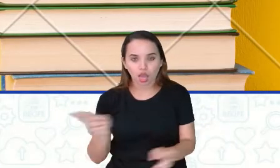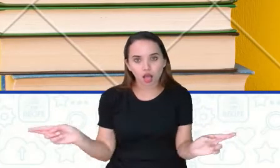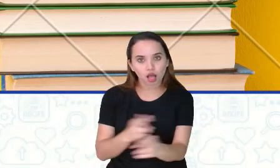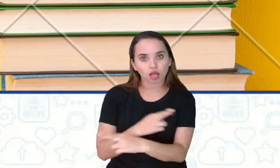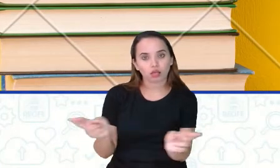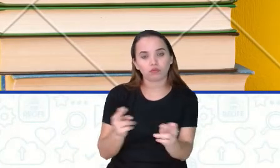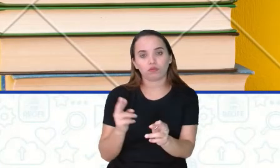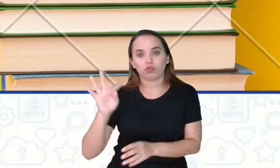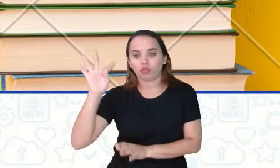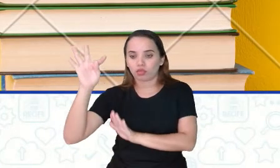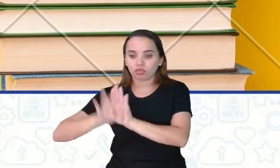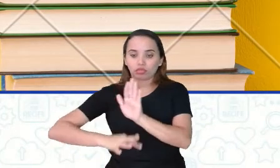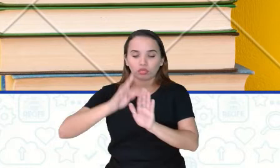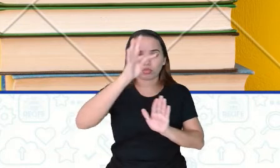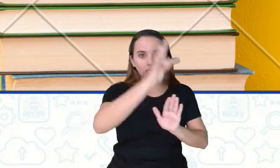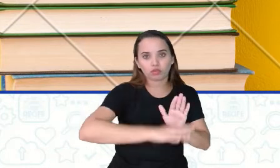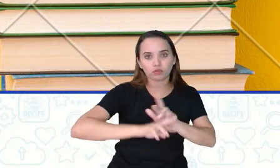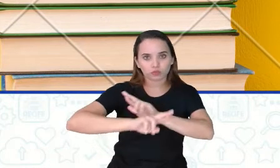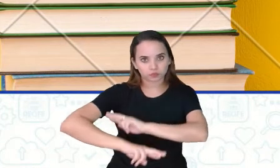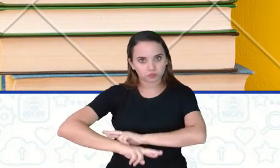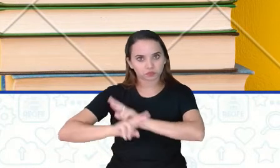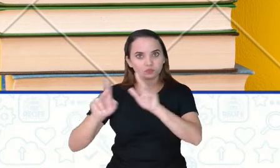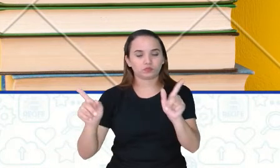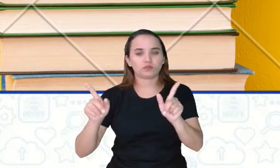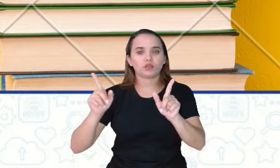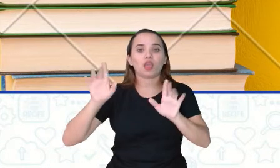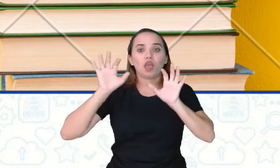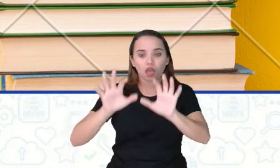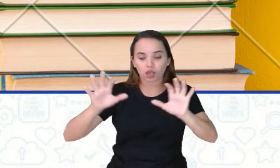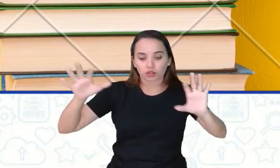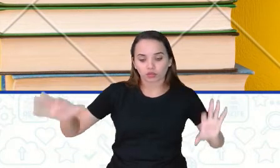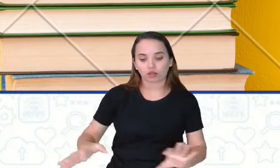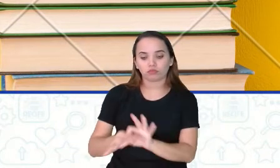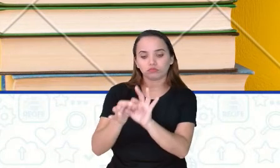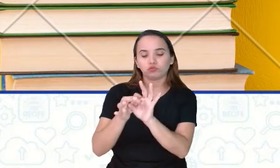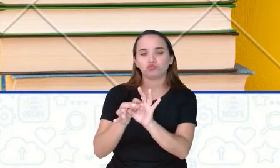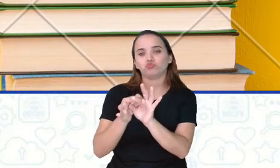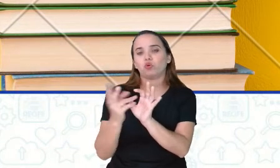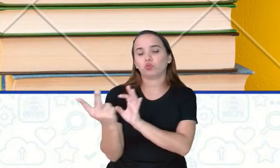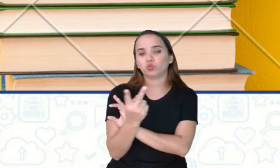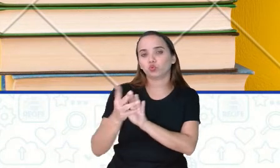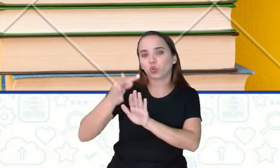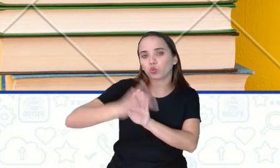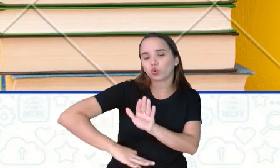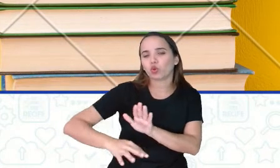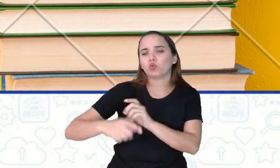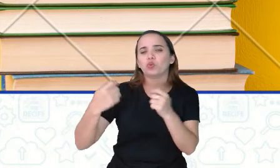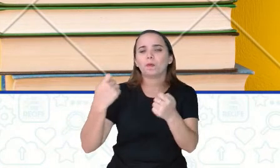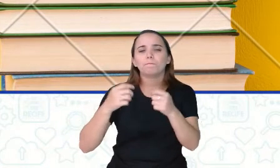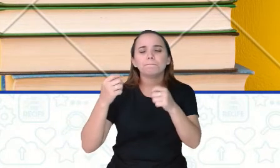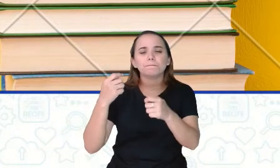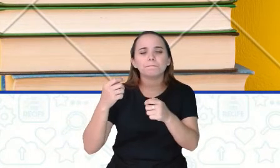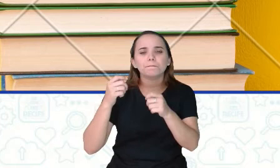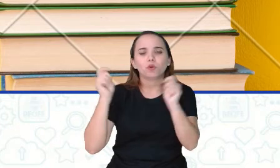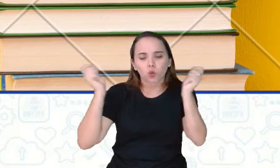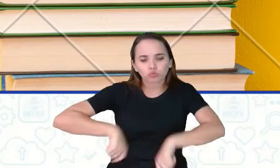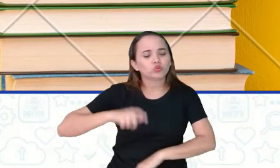textos, a intertextualidade permite uma ampliação do sentido, na medida em que cria